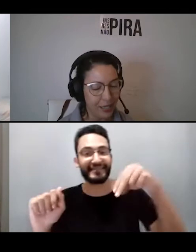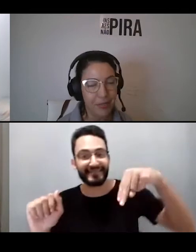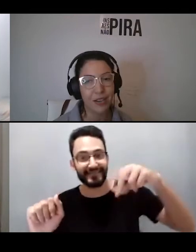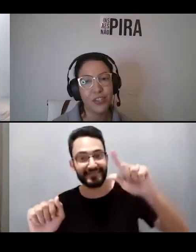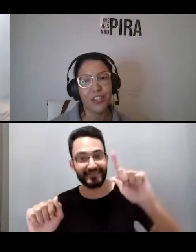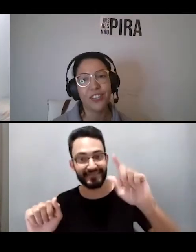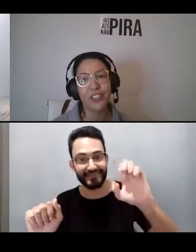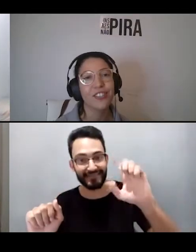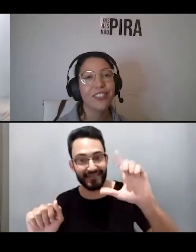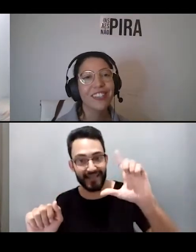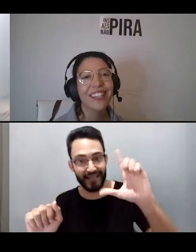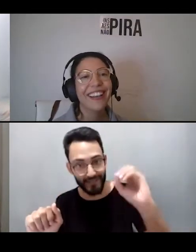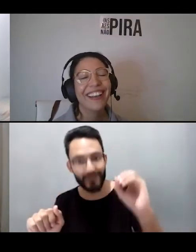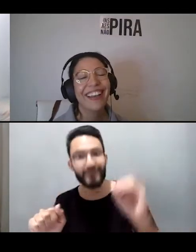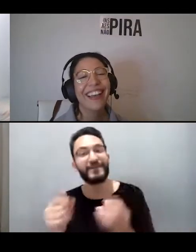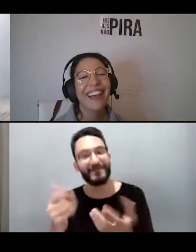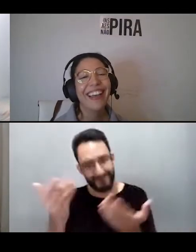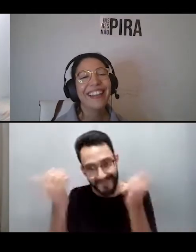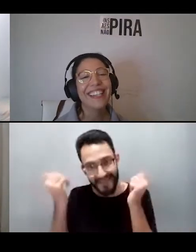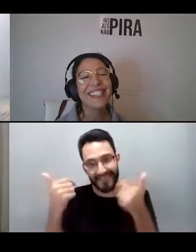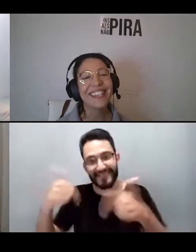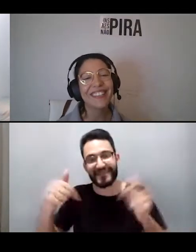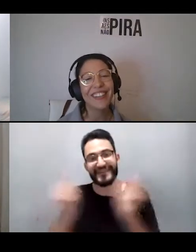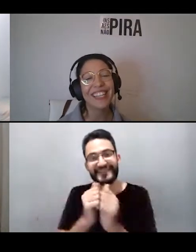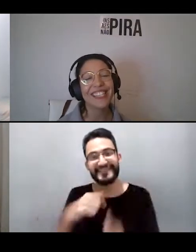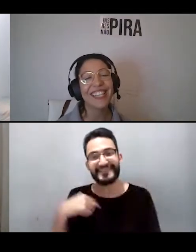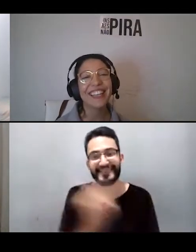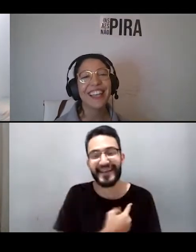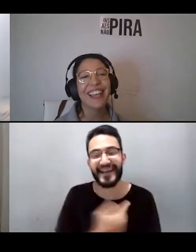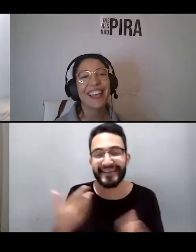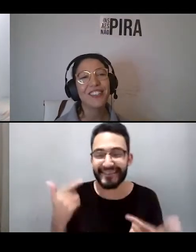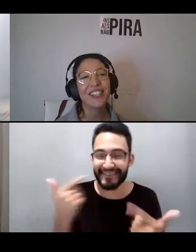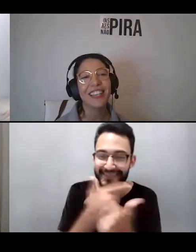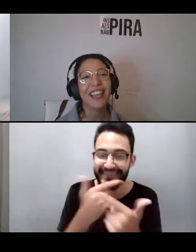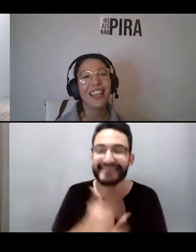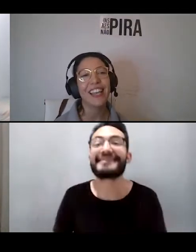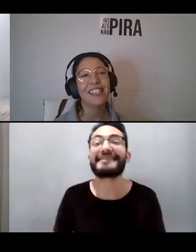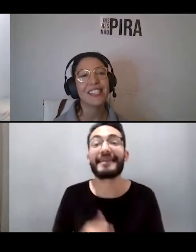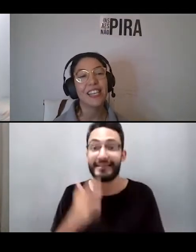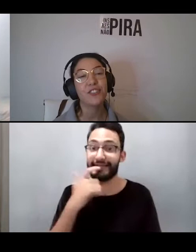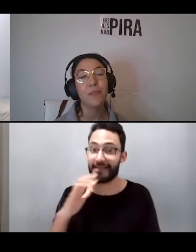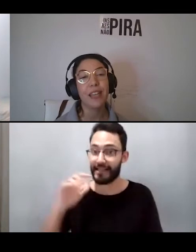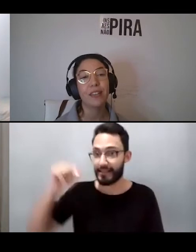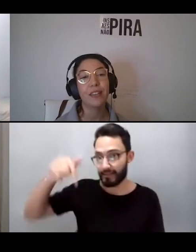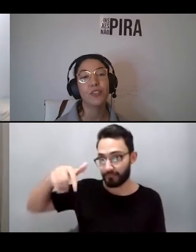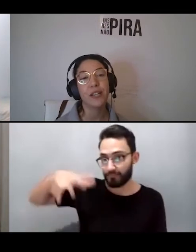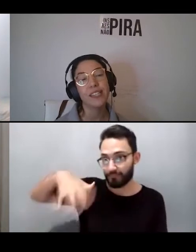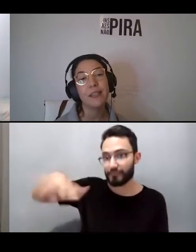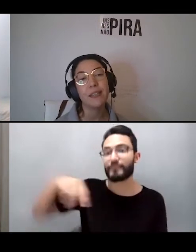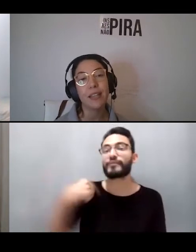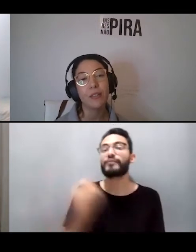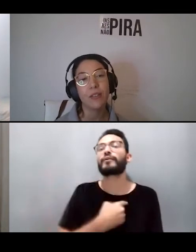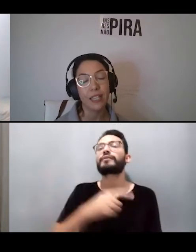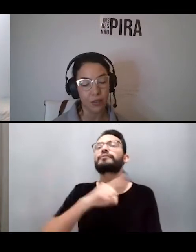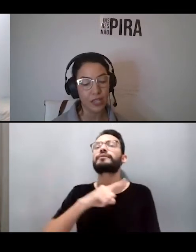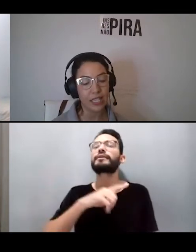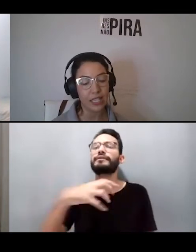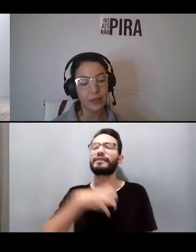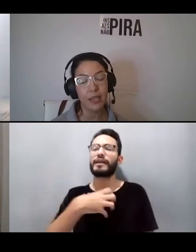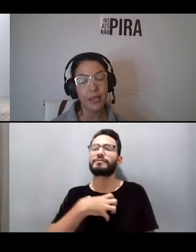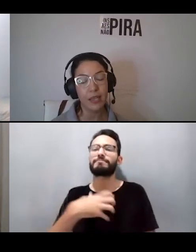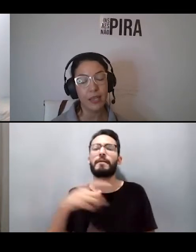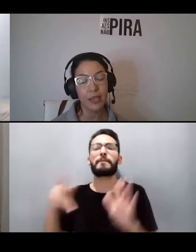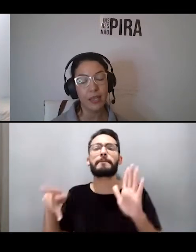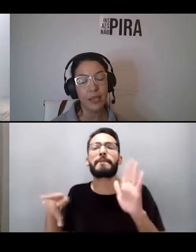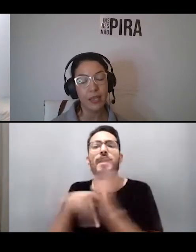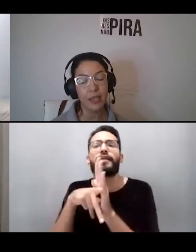CIT, vem trabalhar com a gente, Ângelo. Estando aqui na CIT, a gente tem esse sentimento de pertencimento, né? Então, o que